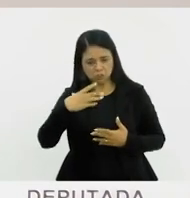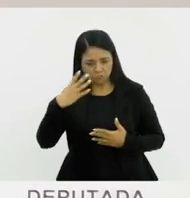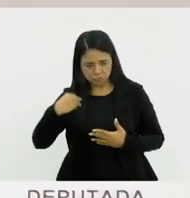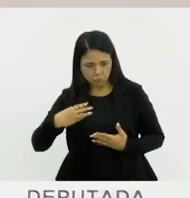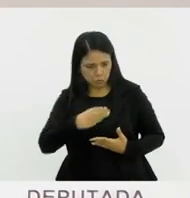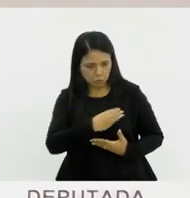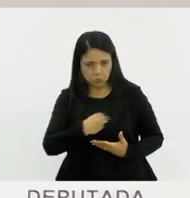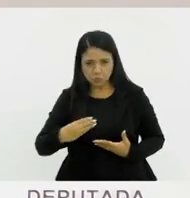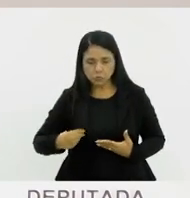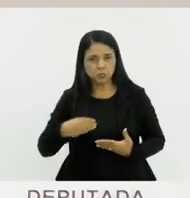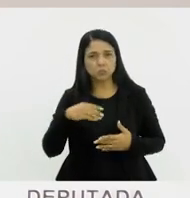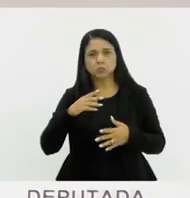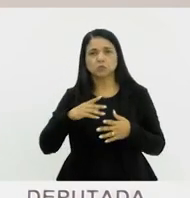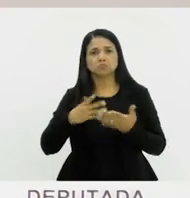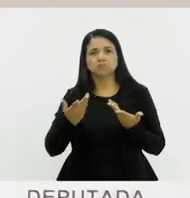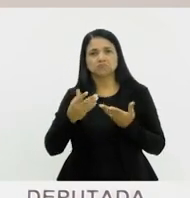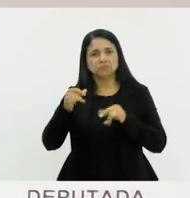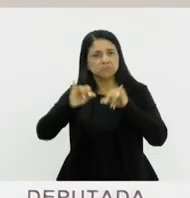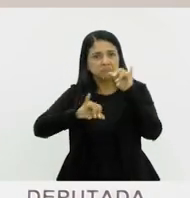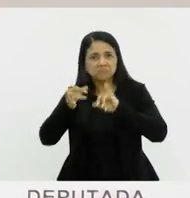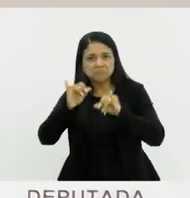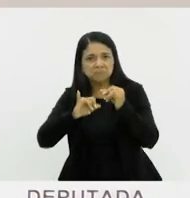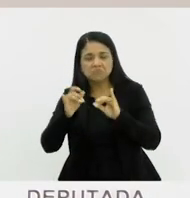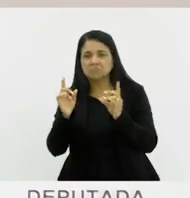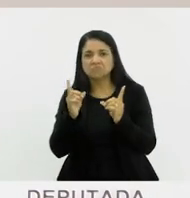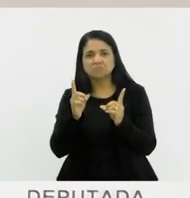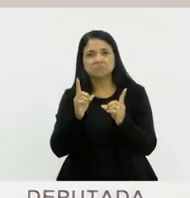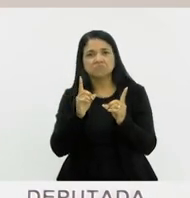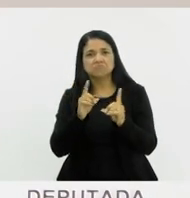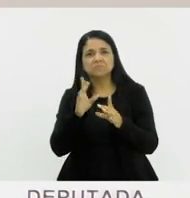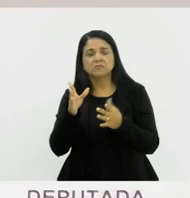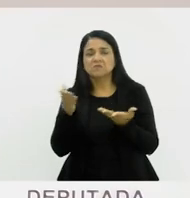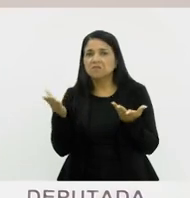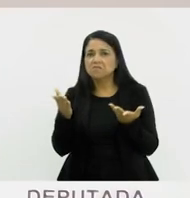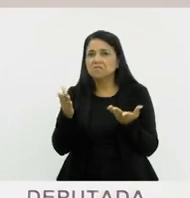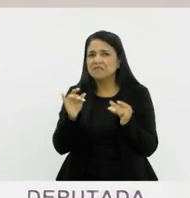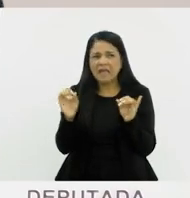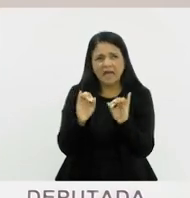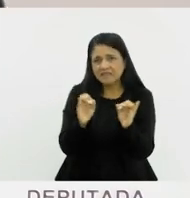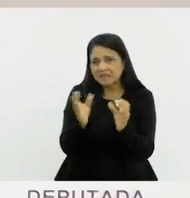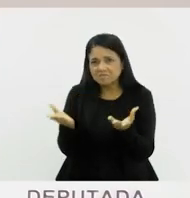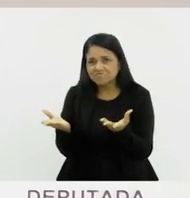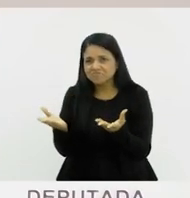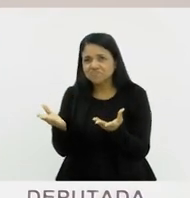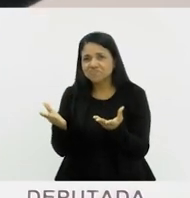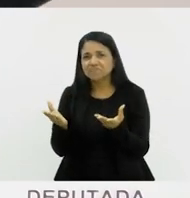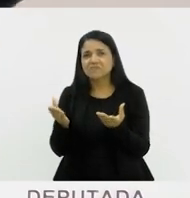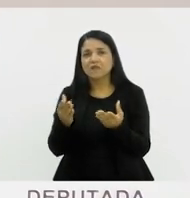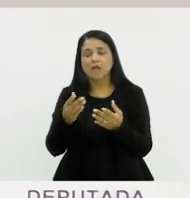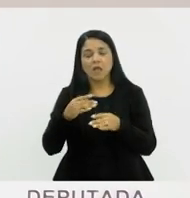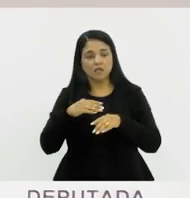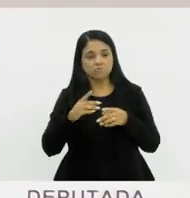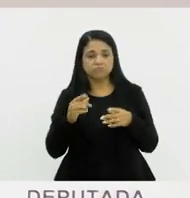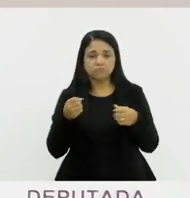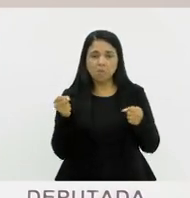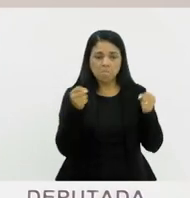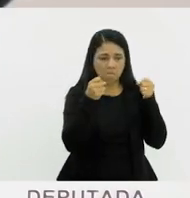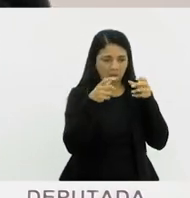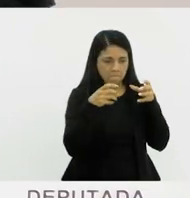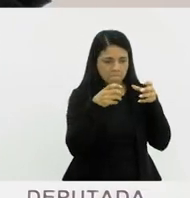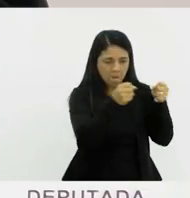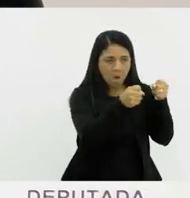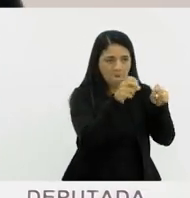um PPD, etc., etc., né? Que é um pouco o vovó viu a uva. E aí está levando a doença para